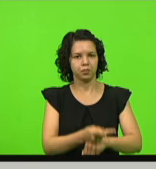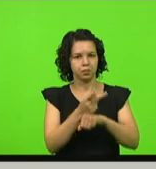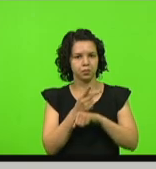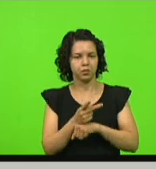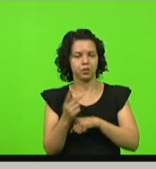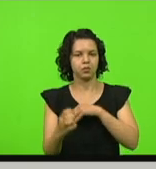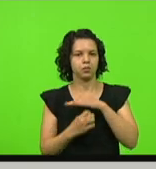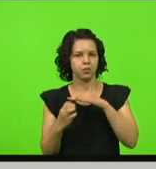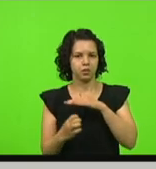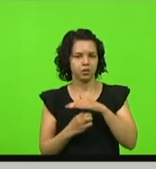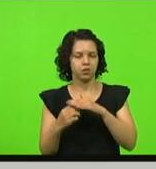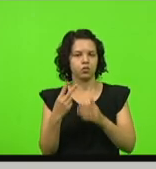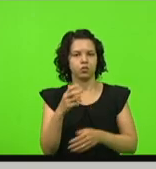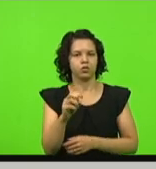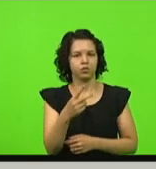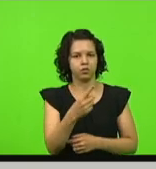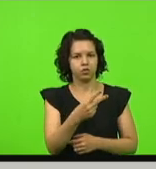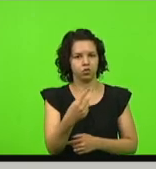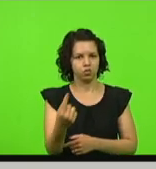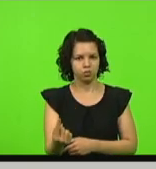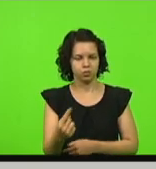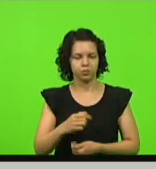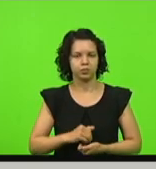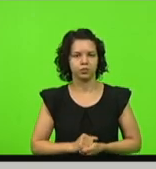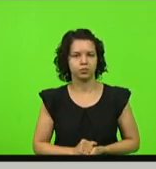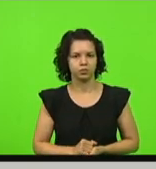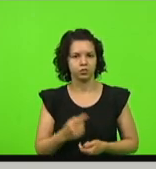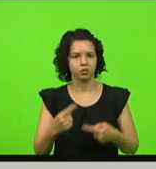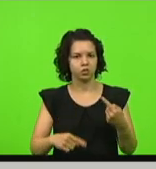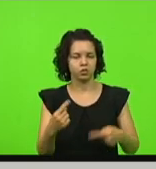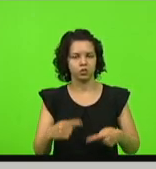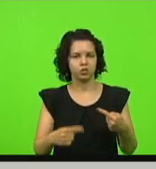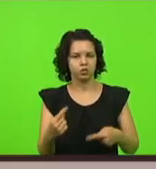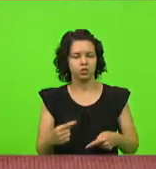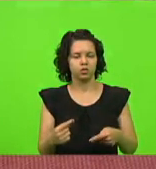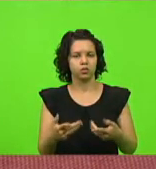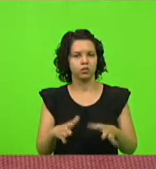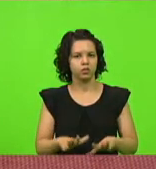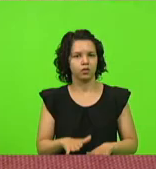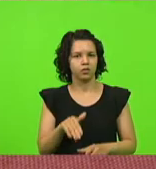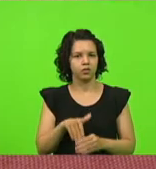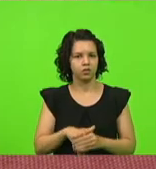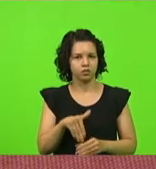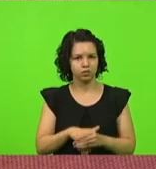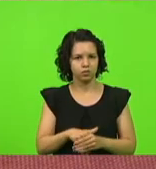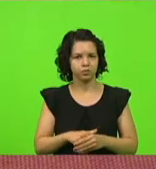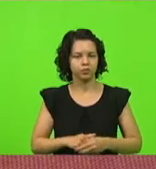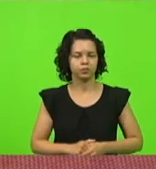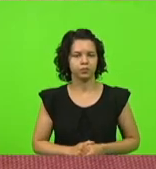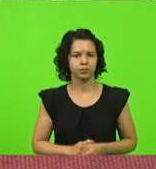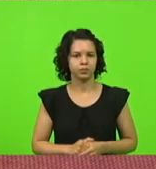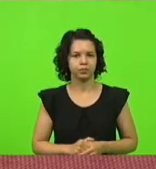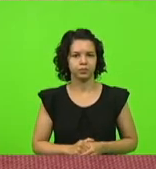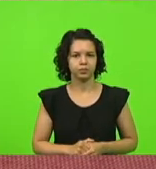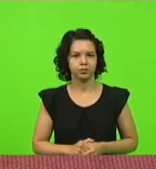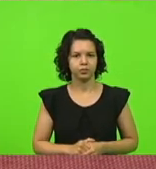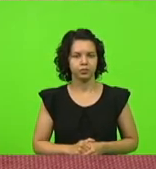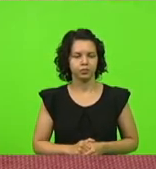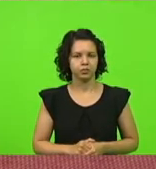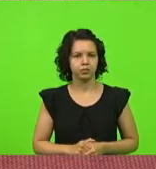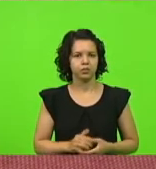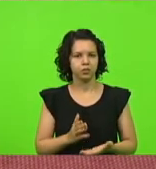Empresarial 2021, promovido pela Associação Empresarial de São Miguel do Oeste. Em discussão, não havendo quem queira discutir em votação, deputados que aprovam, permaneçam como se